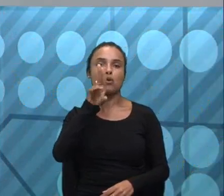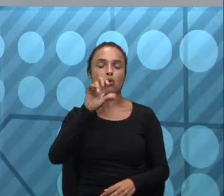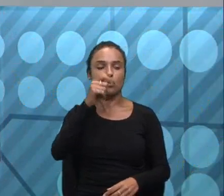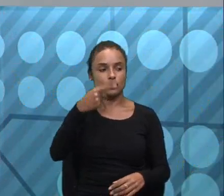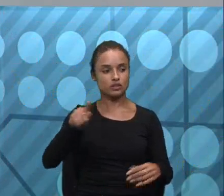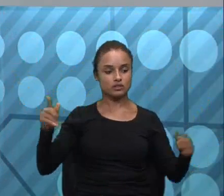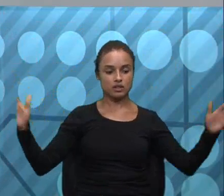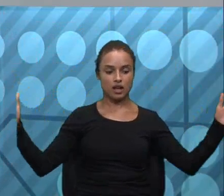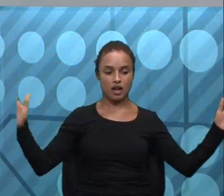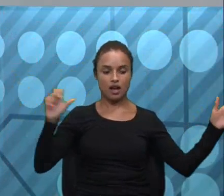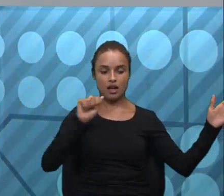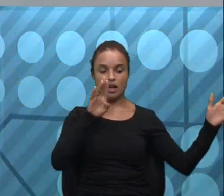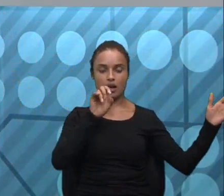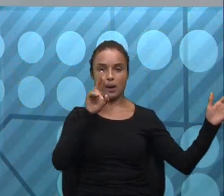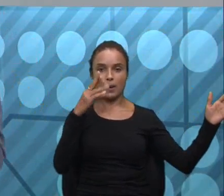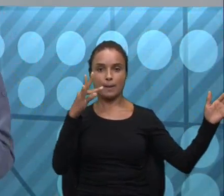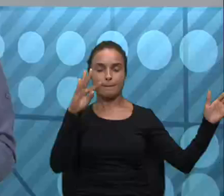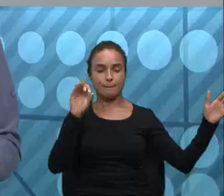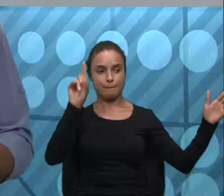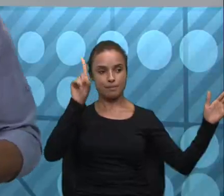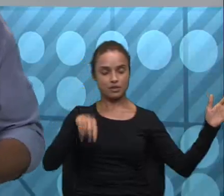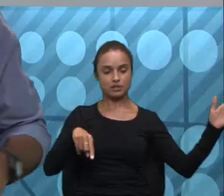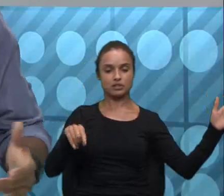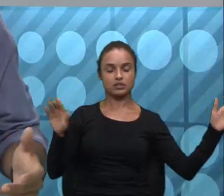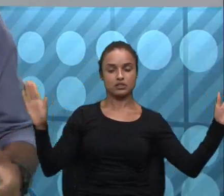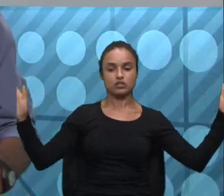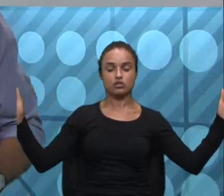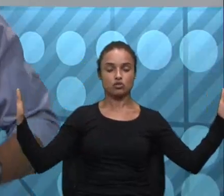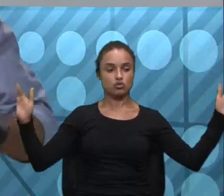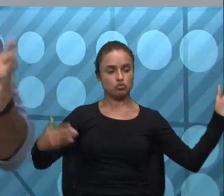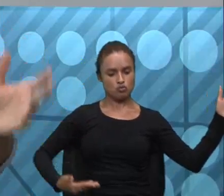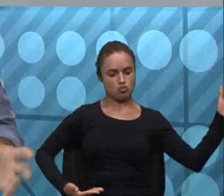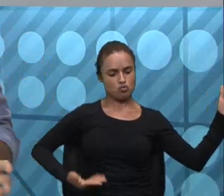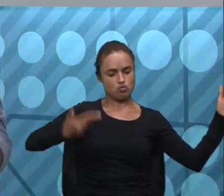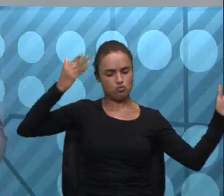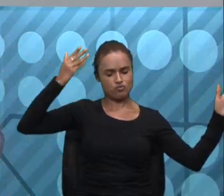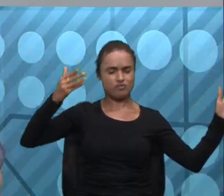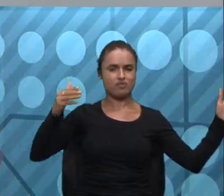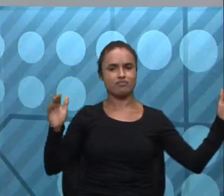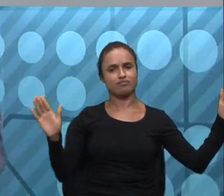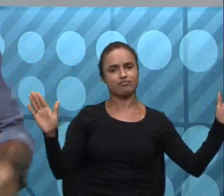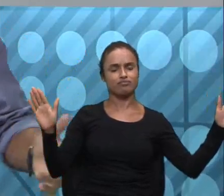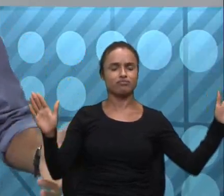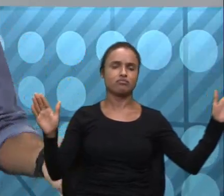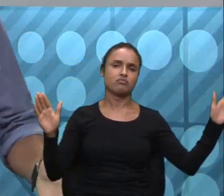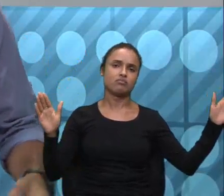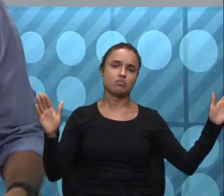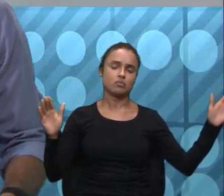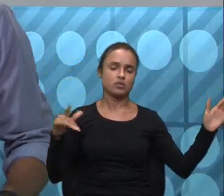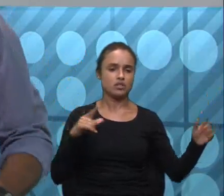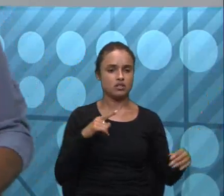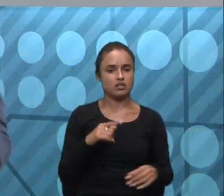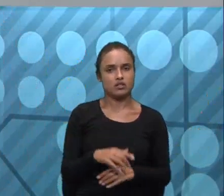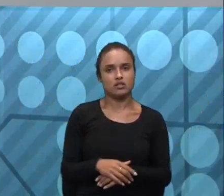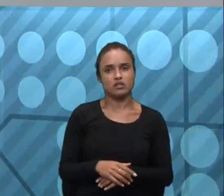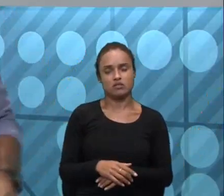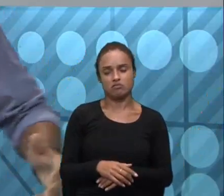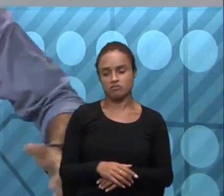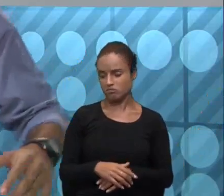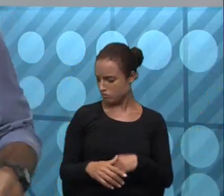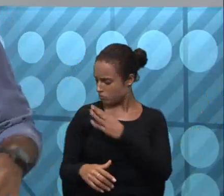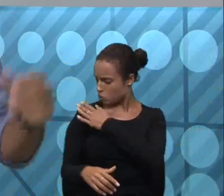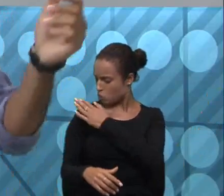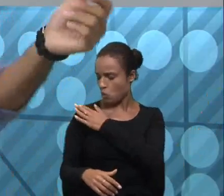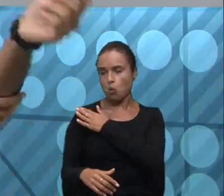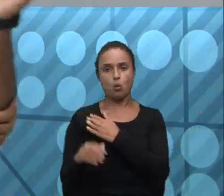bem importante que vocês especifiquem. A articulação no membro superior é um pouco vago, porque, membro superior pode ser o ombro,